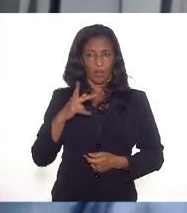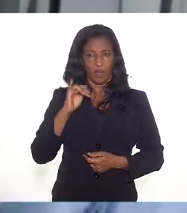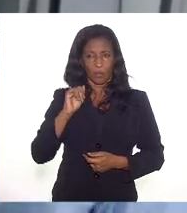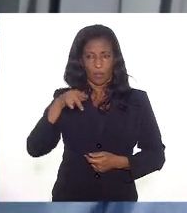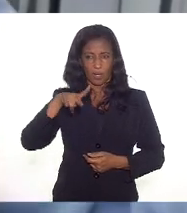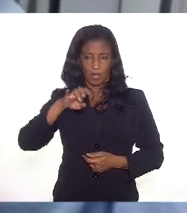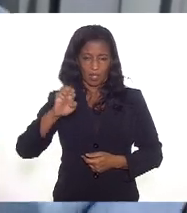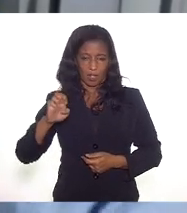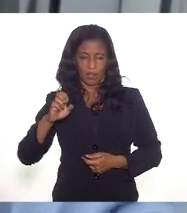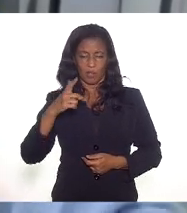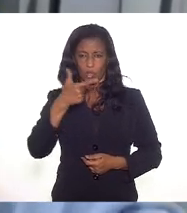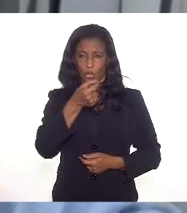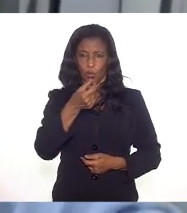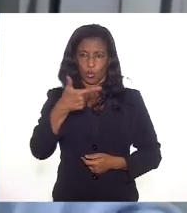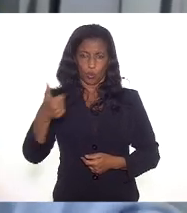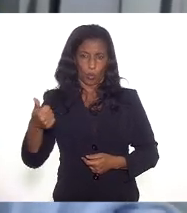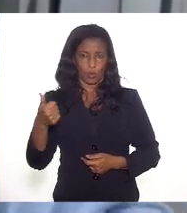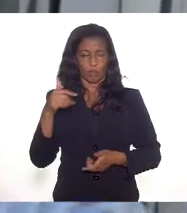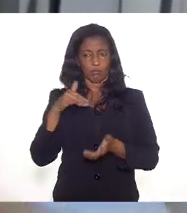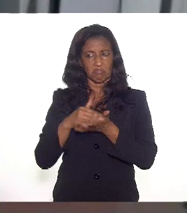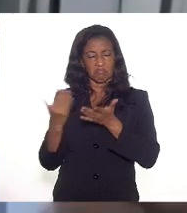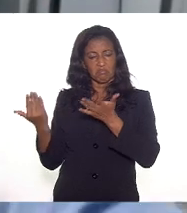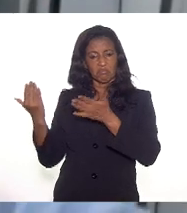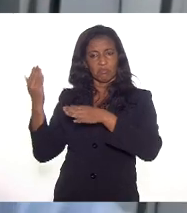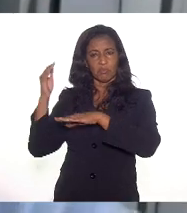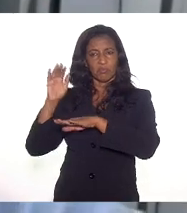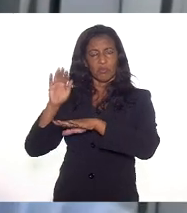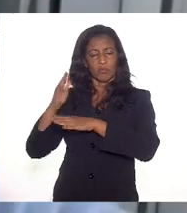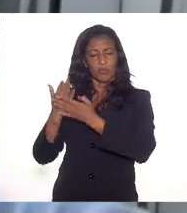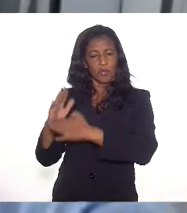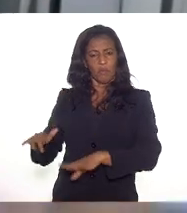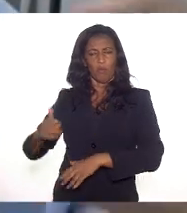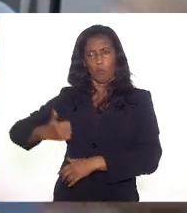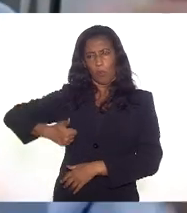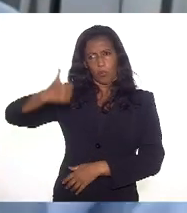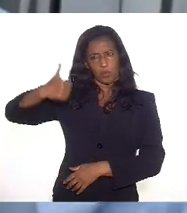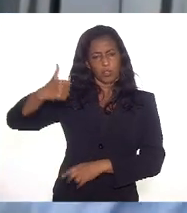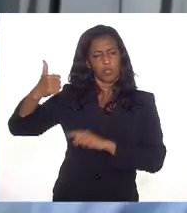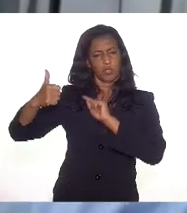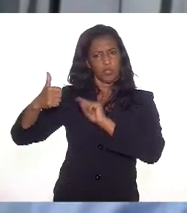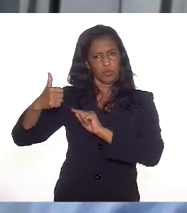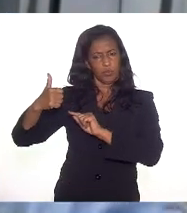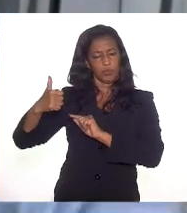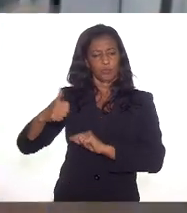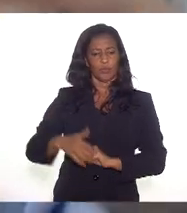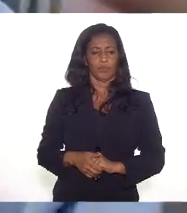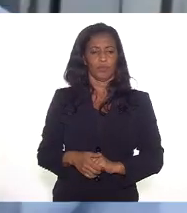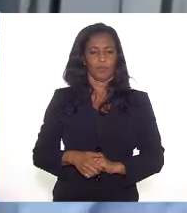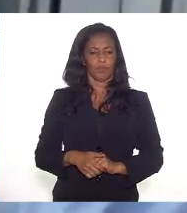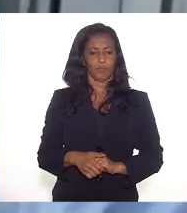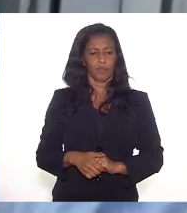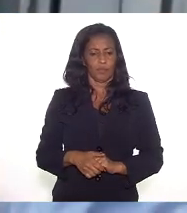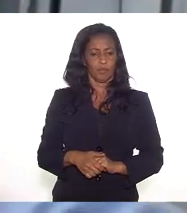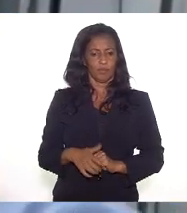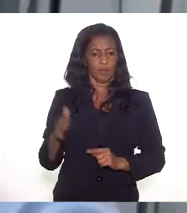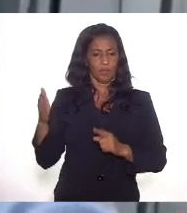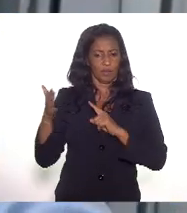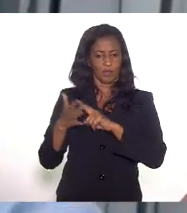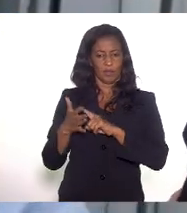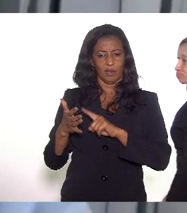de 2012 até o momento que ele foi encerrado repercutiram positivamente, claro que isso é gradual, mas os indicadores,